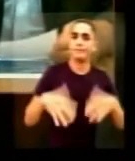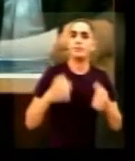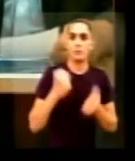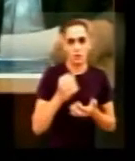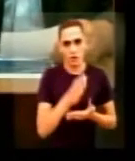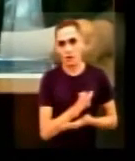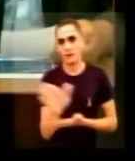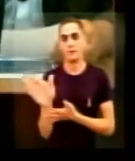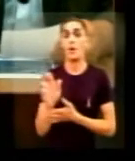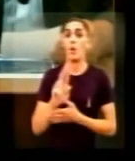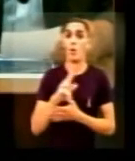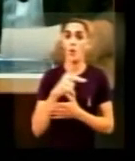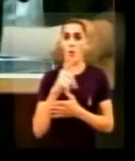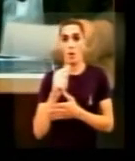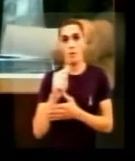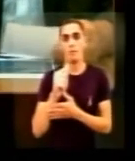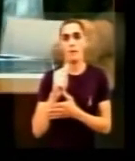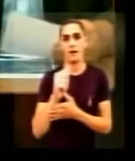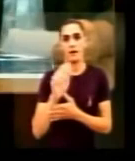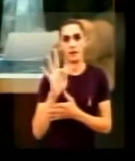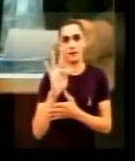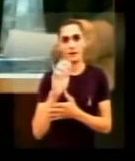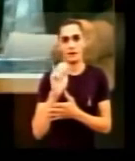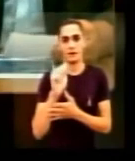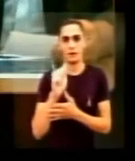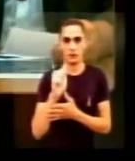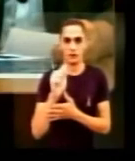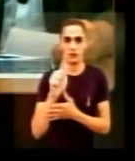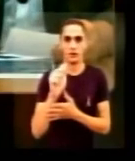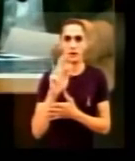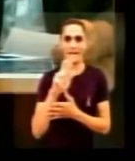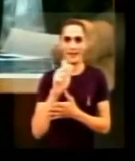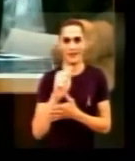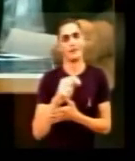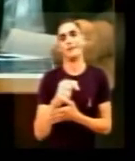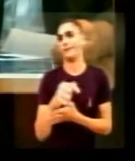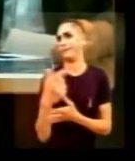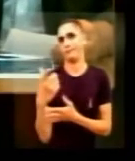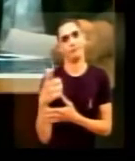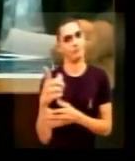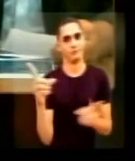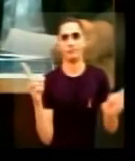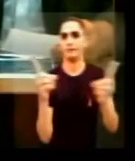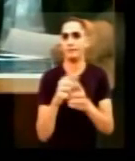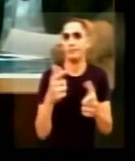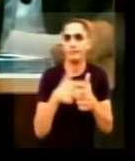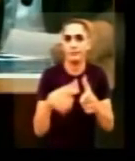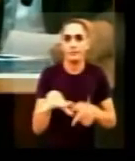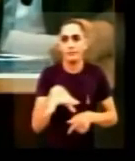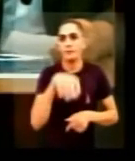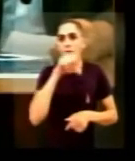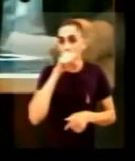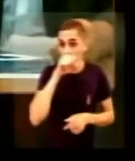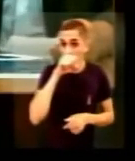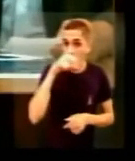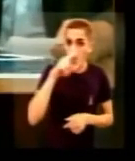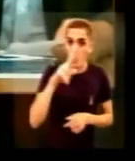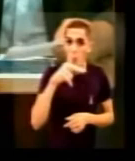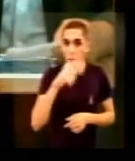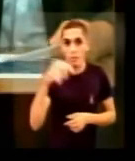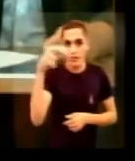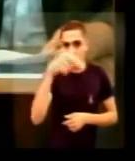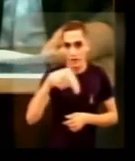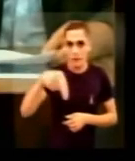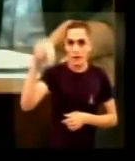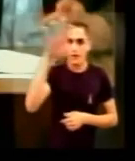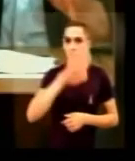atende respiratório. UPA Norte não atende respiratório. Vila